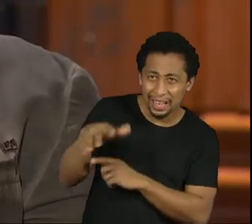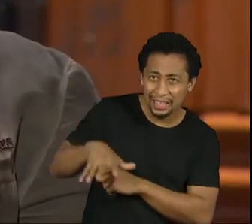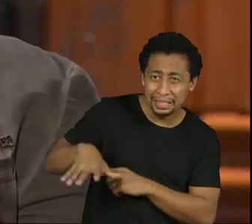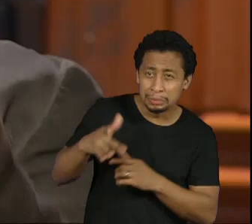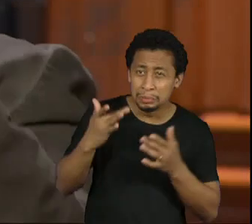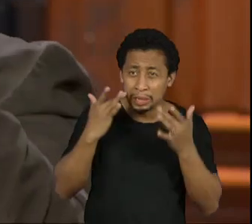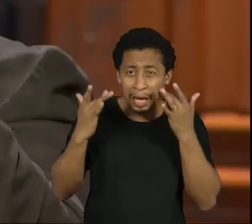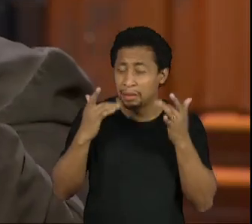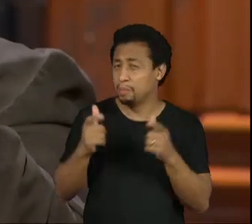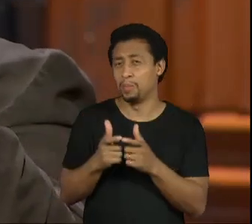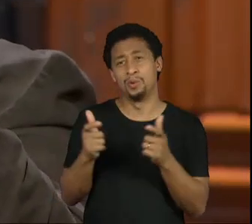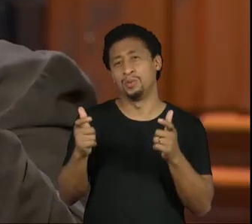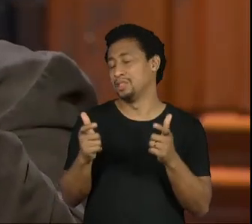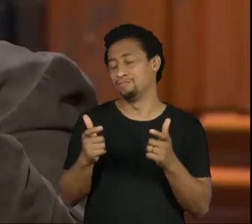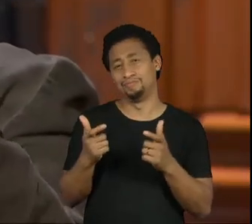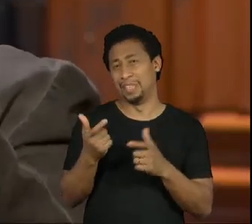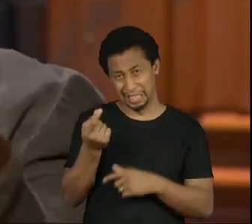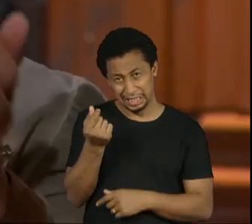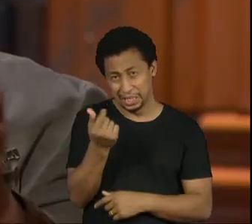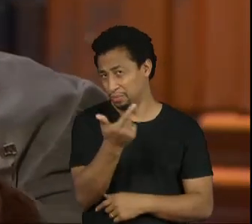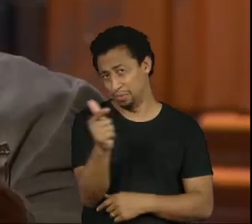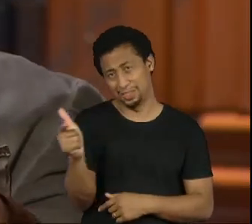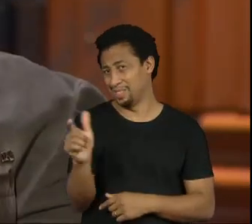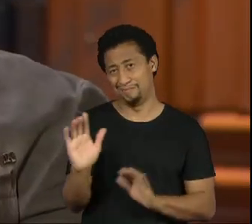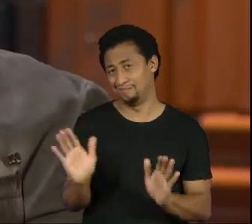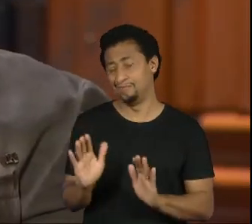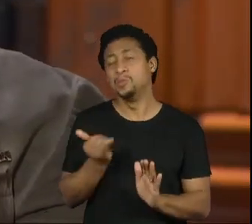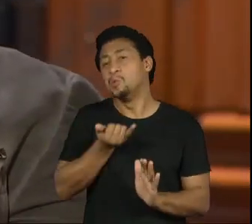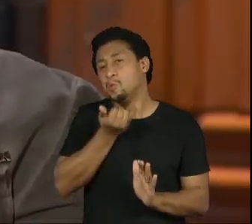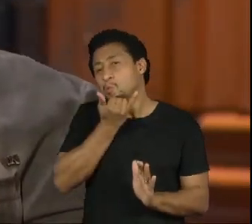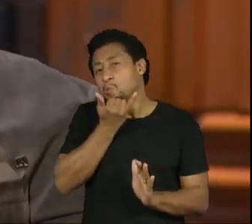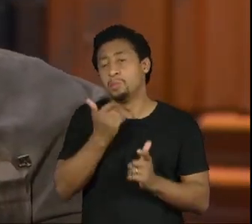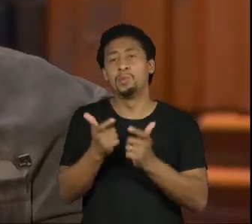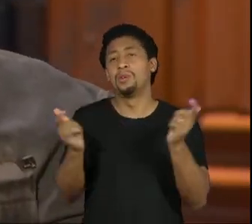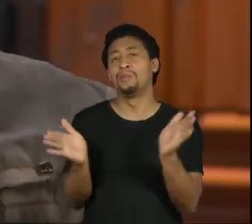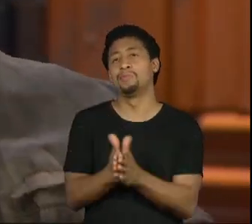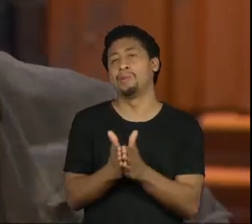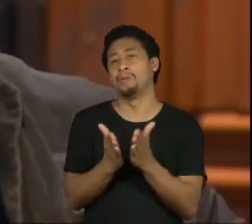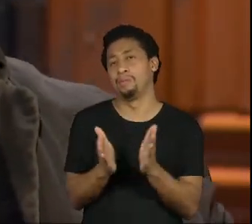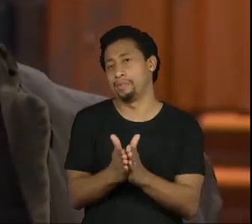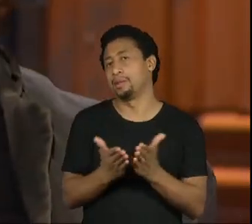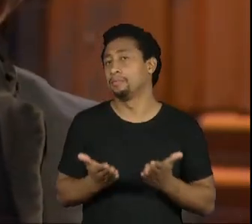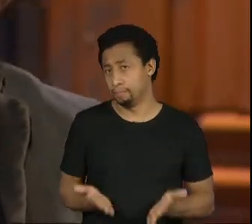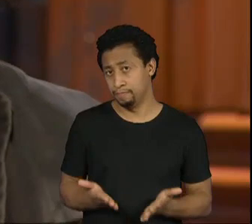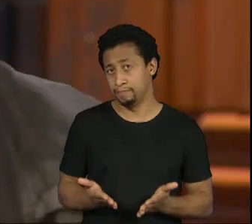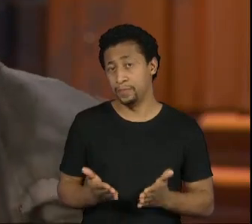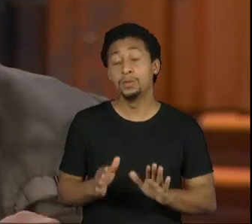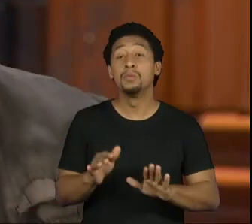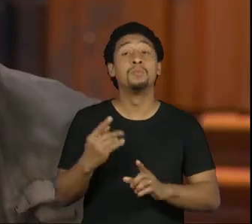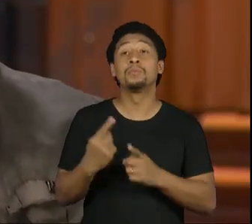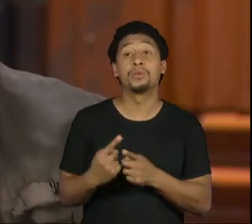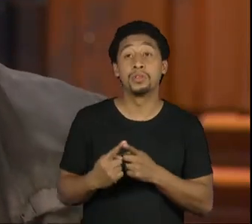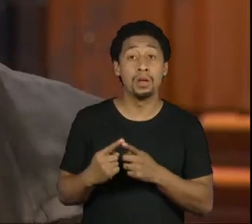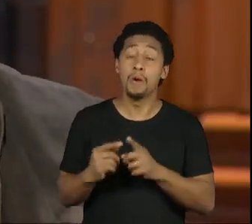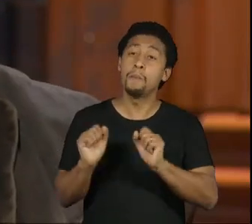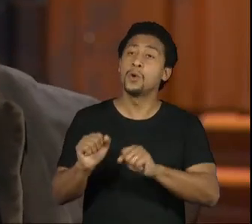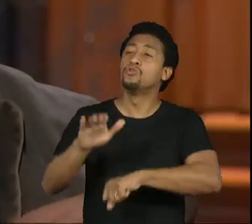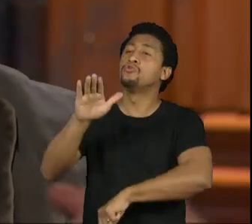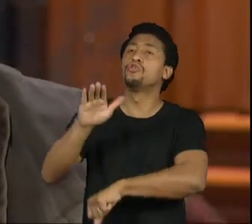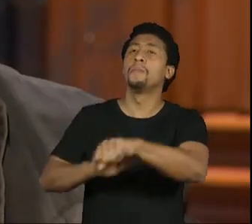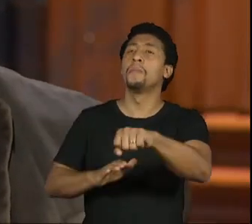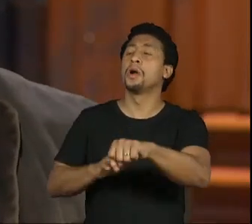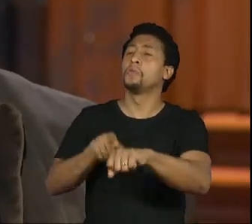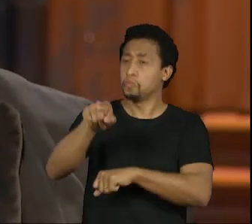por isso que eu faço teatro porque eu posso pegar aqui para chamar você para a gente bota duas cadeiras aqui eu escrevo um